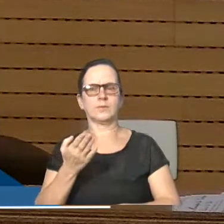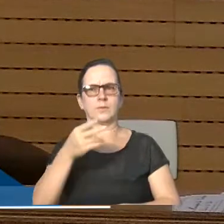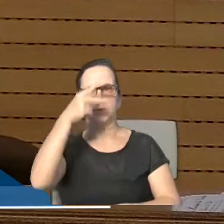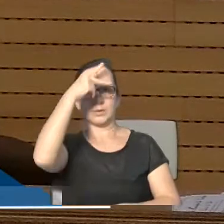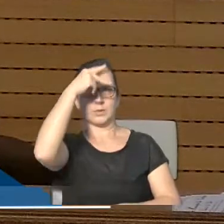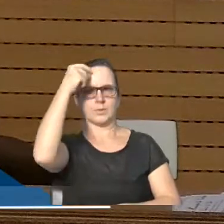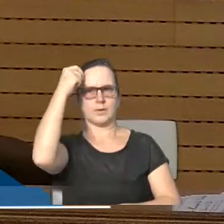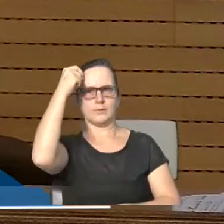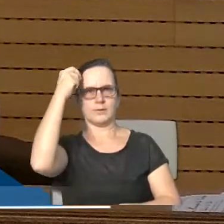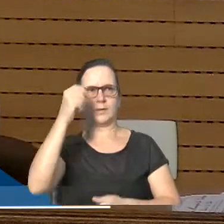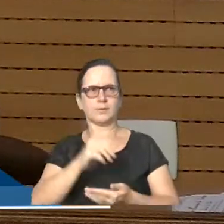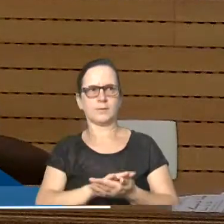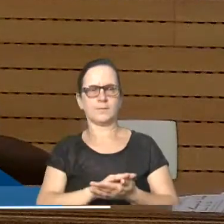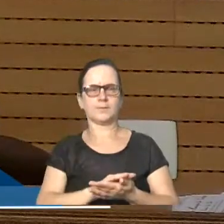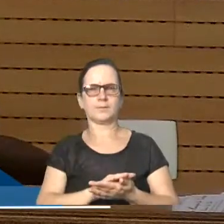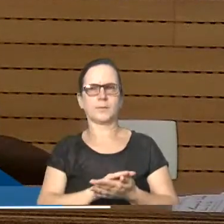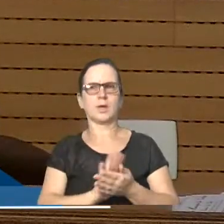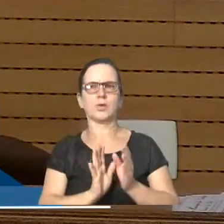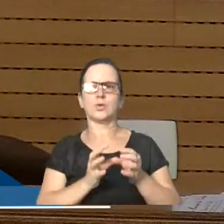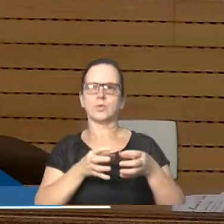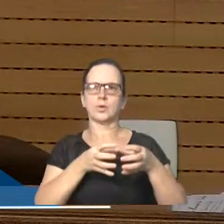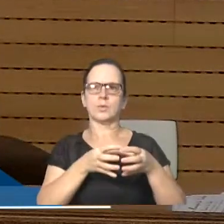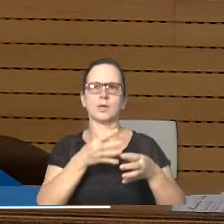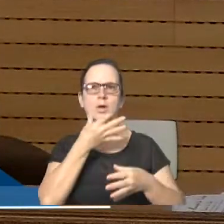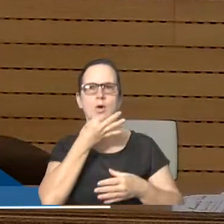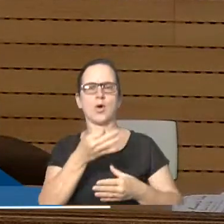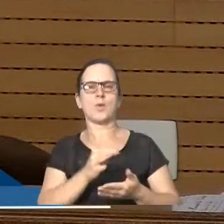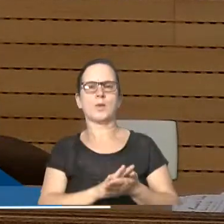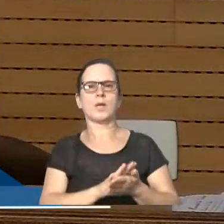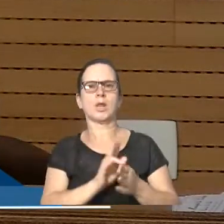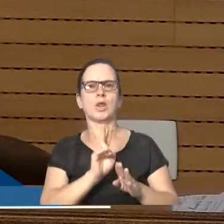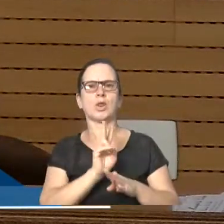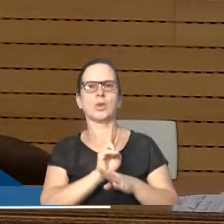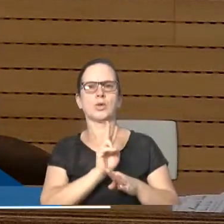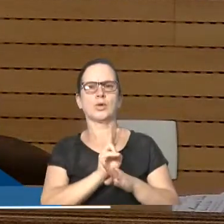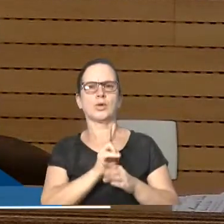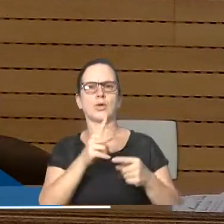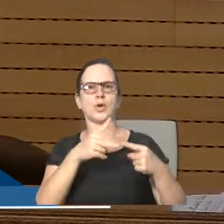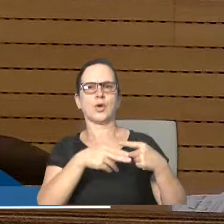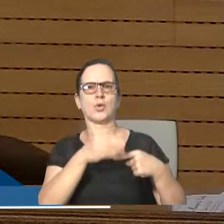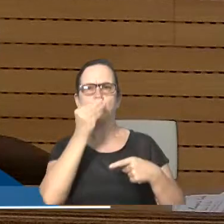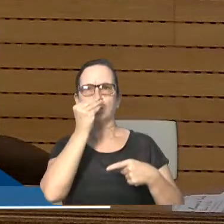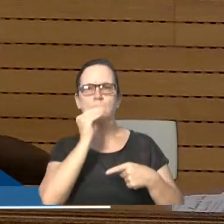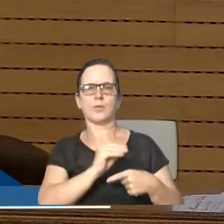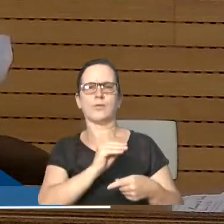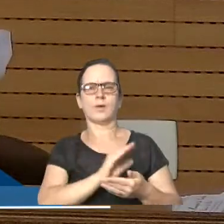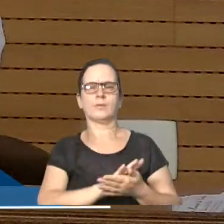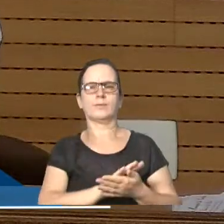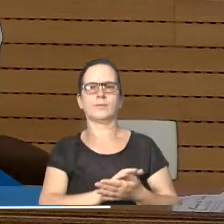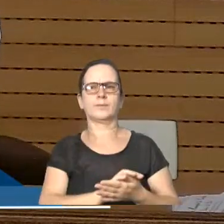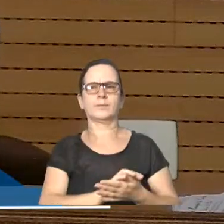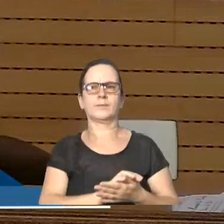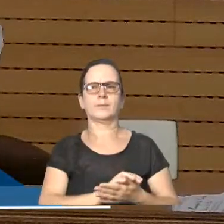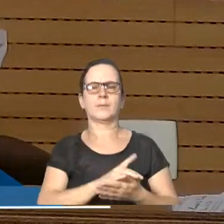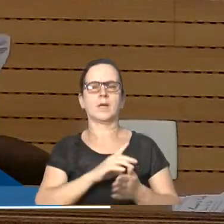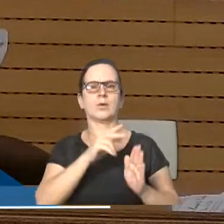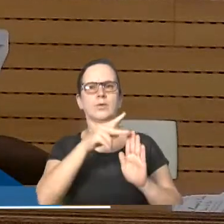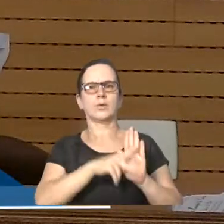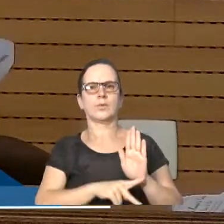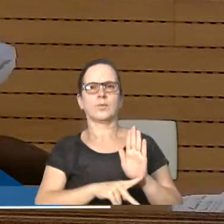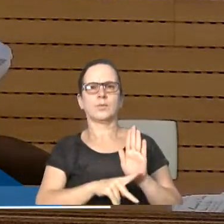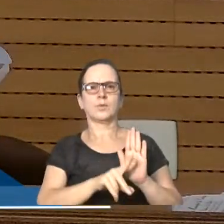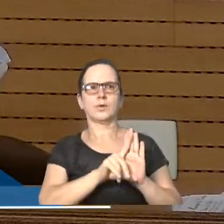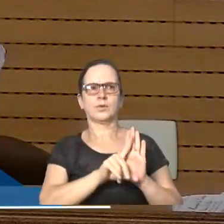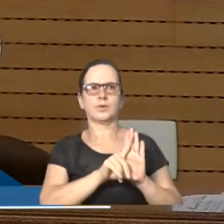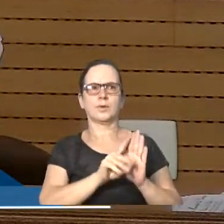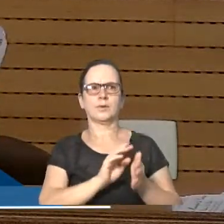prefeito municipal desta comissão, opina pela manutenção do veto parcial aposto ao